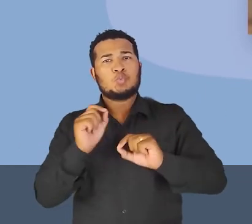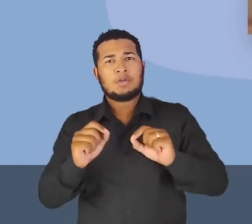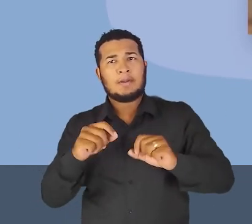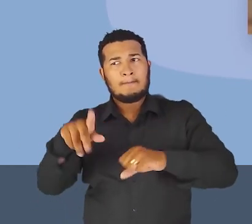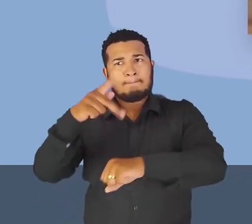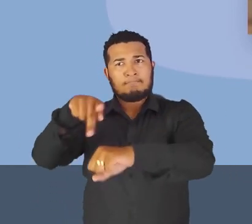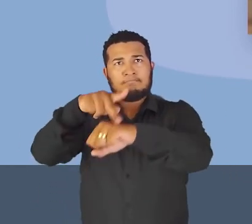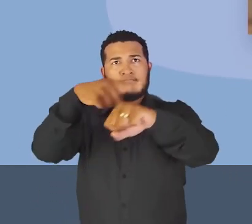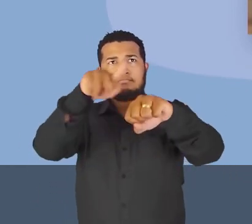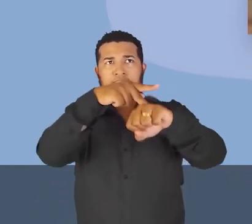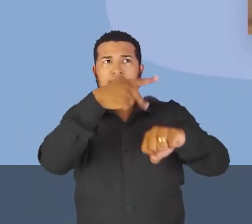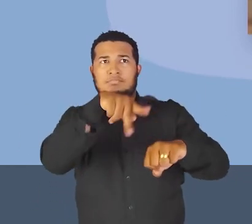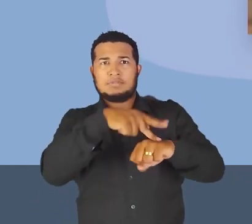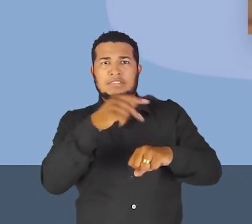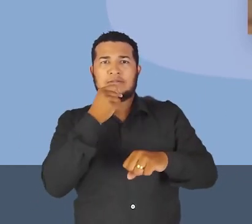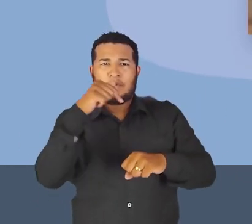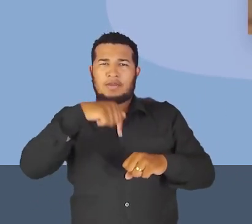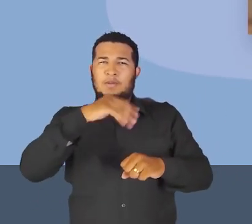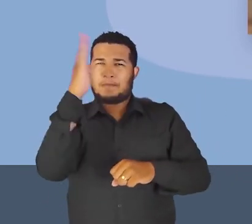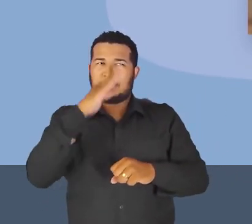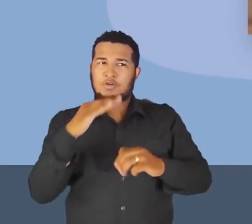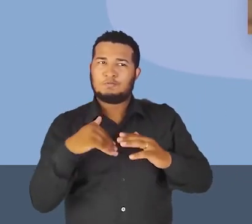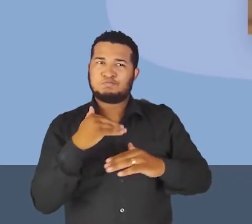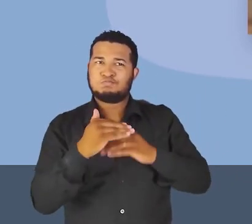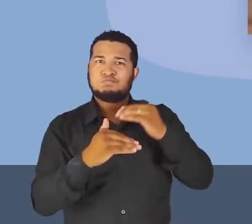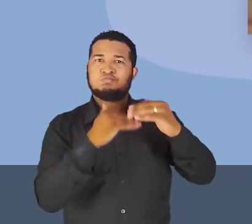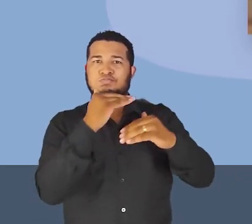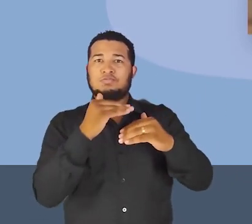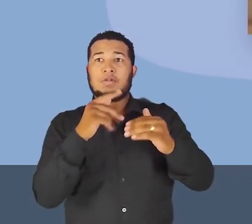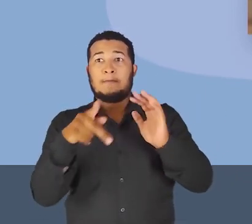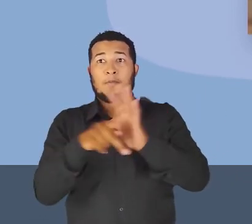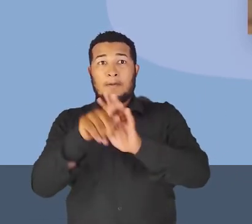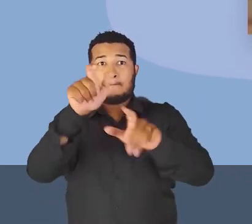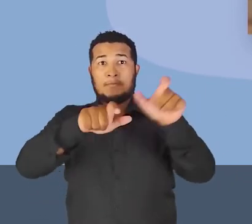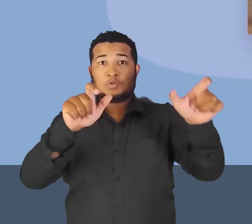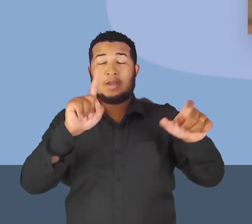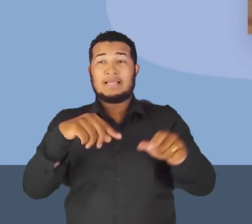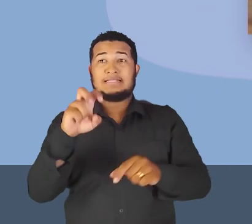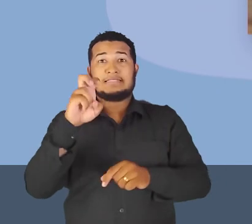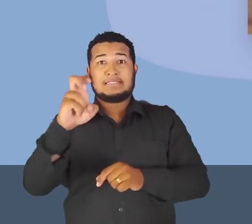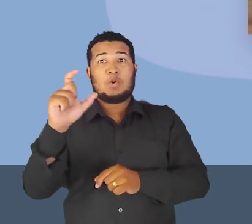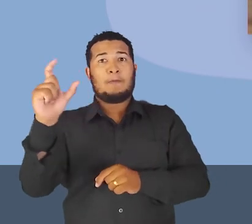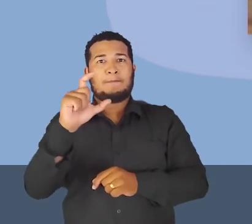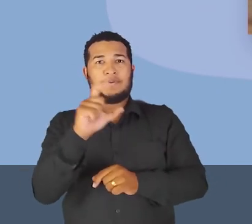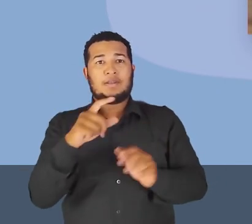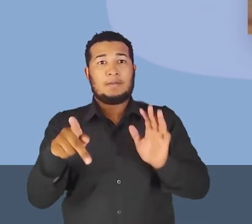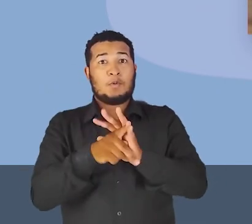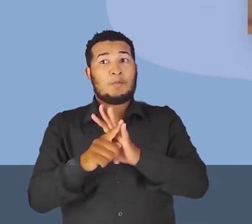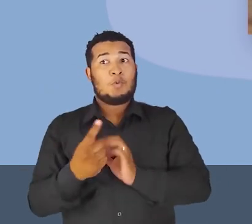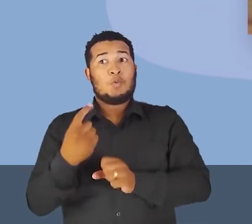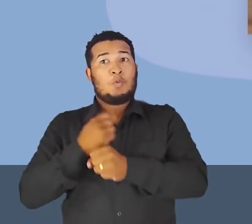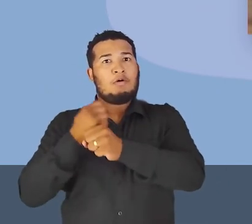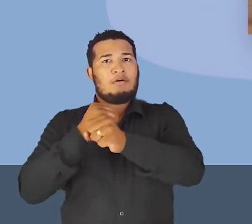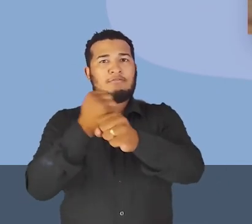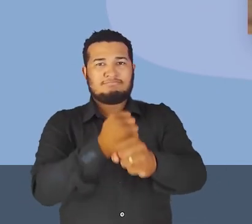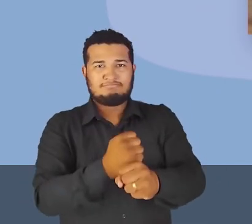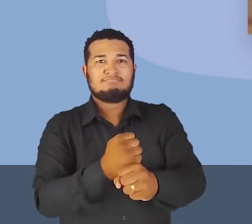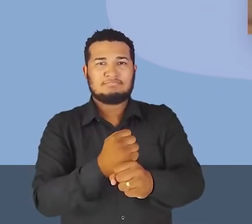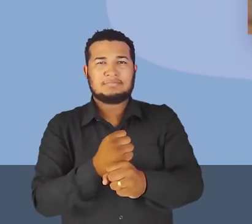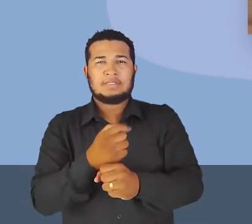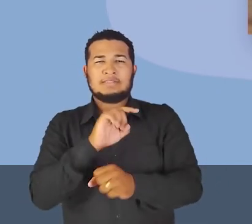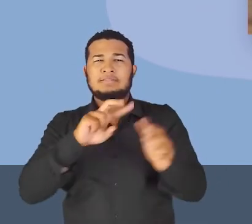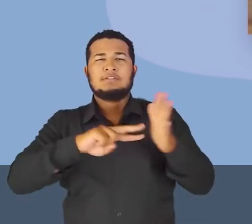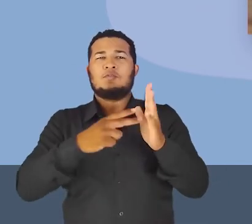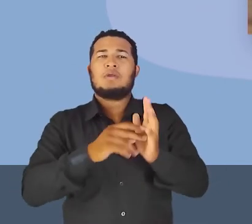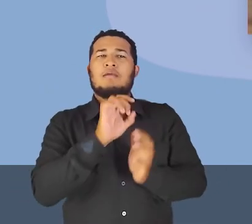nos países em desenvolvimento, como o Brasil, o consumo per capita chega a 5 pilhas por ano, ou seja, cada um de nós usa em